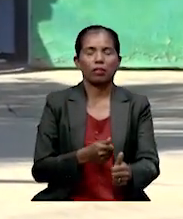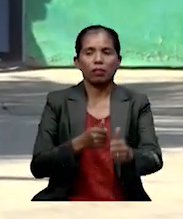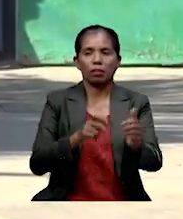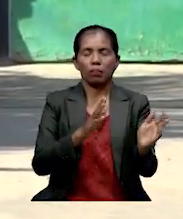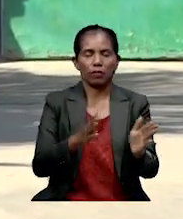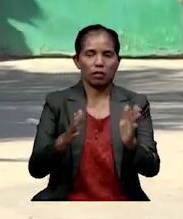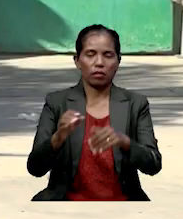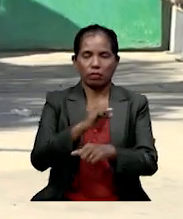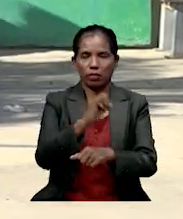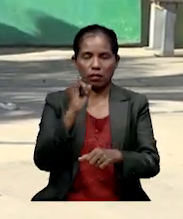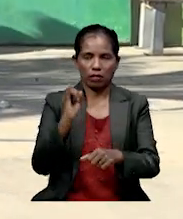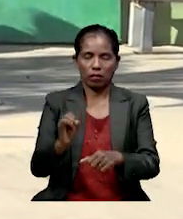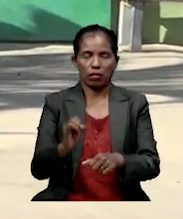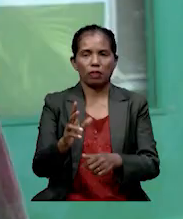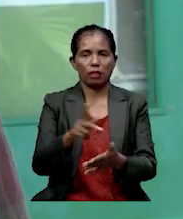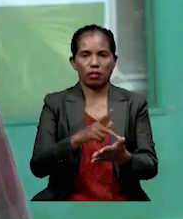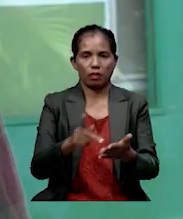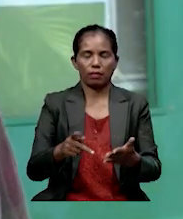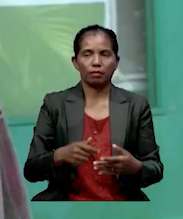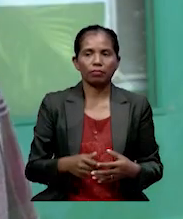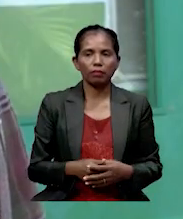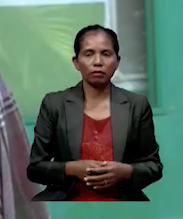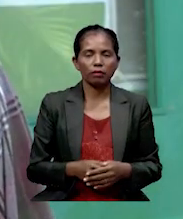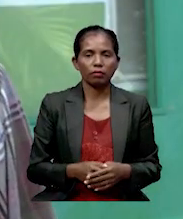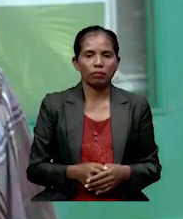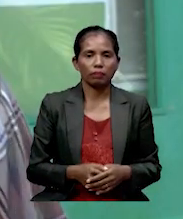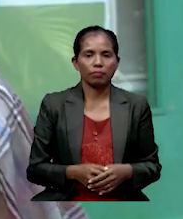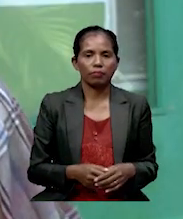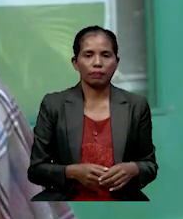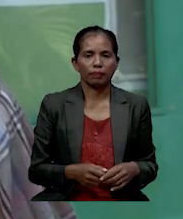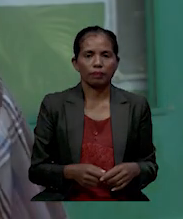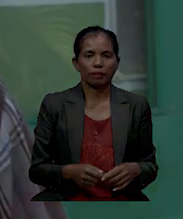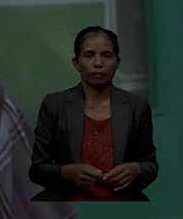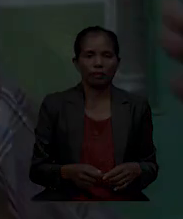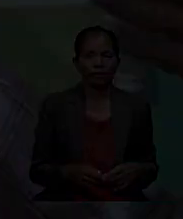investigação disciplinar no criminal. Hilário Guzmão, Zuviel da Costa, GMN.